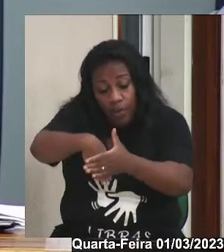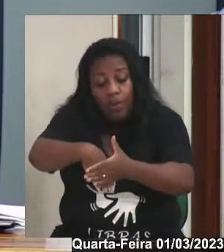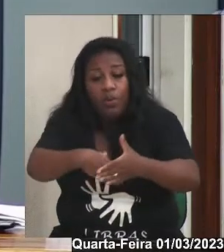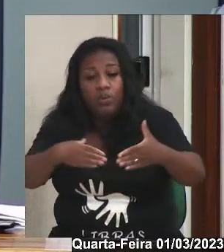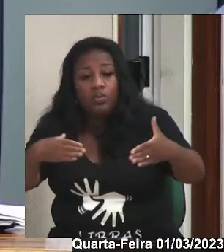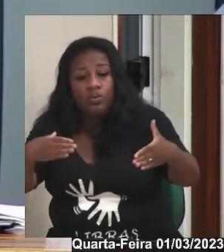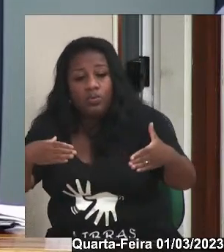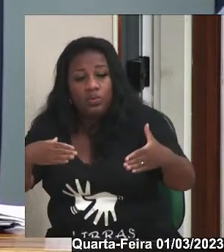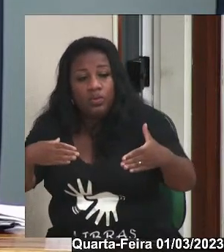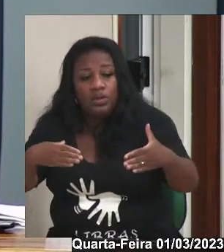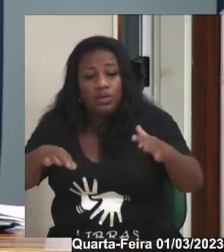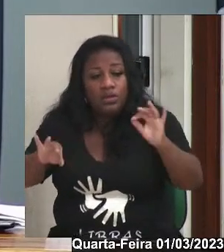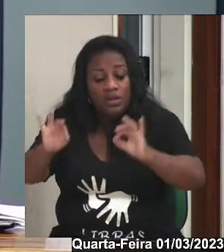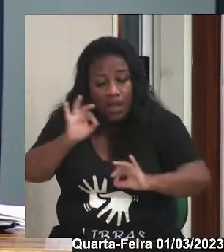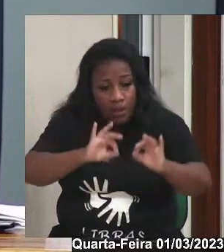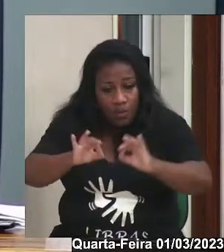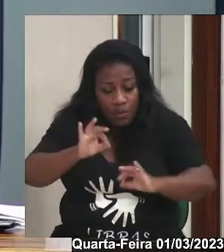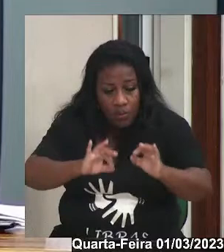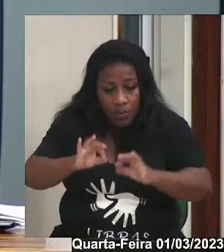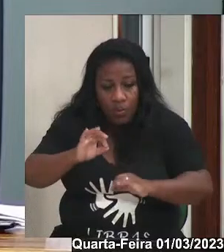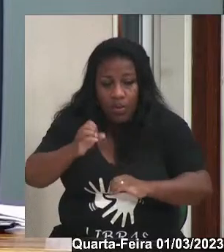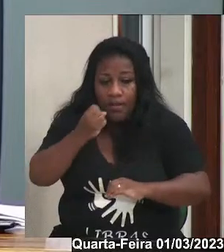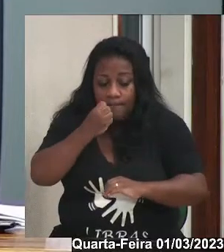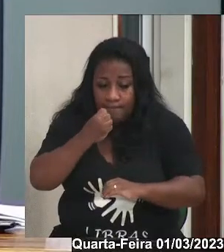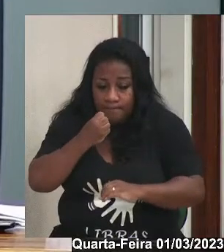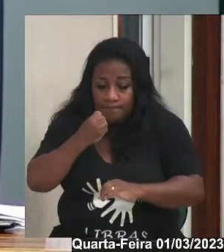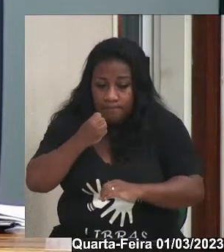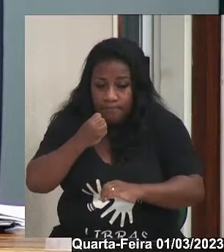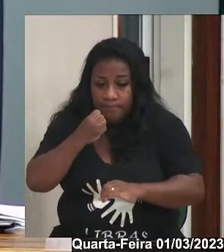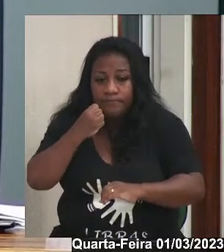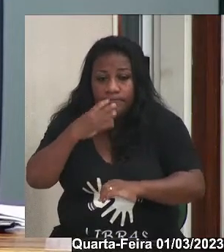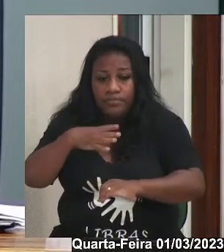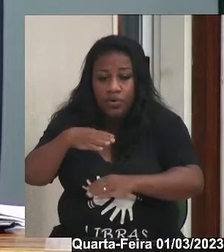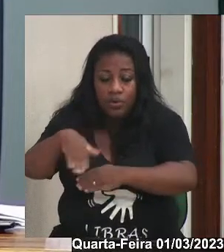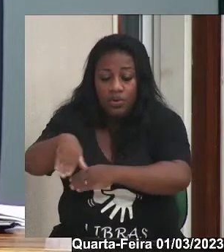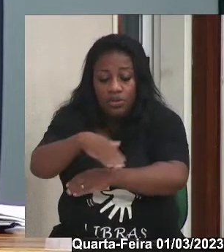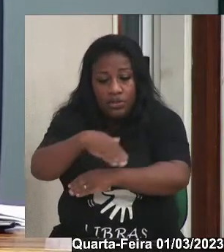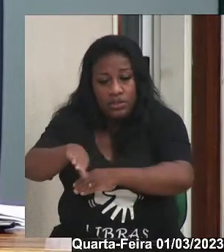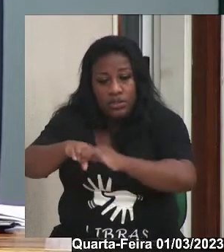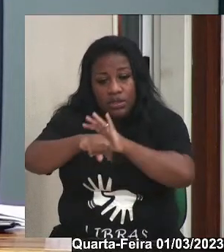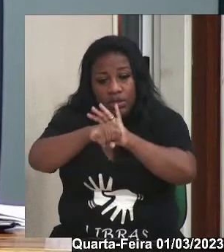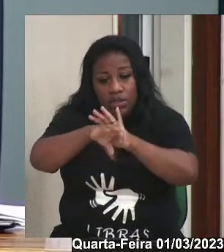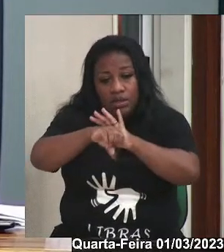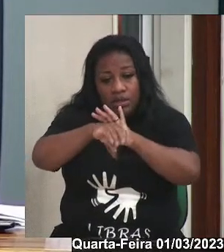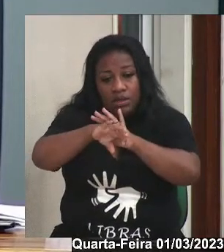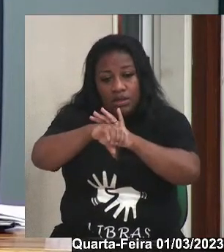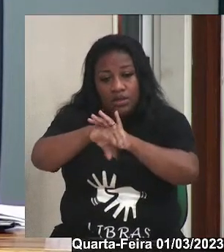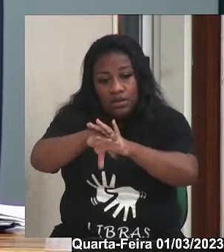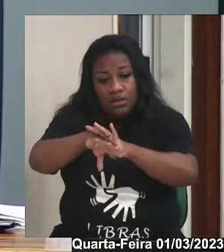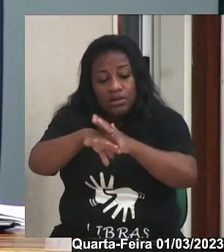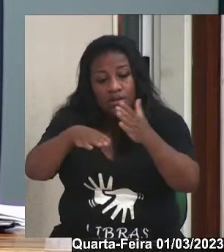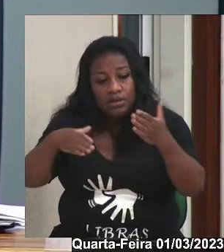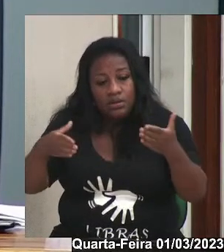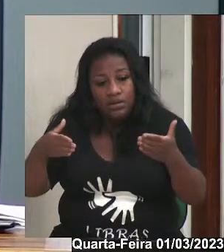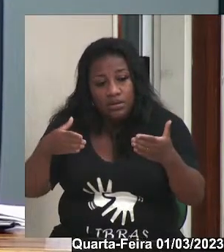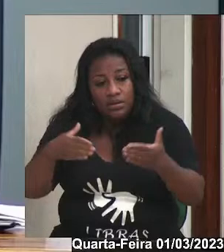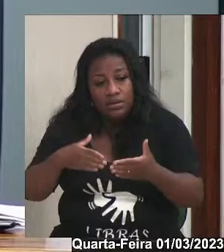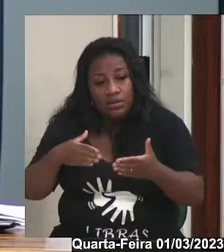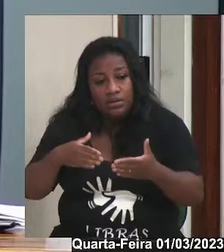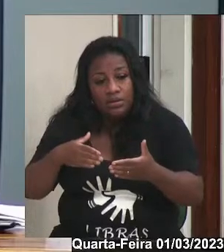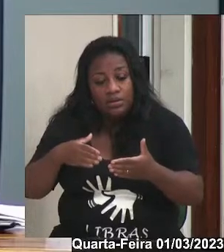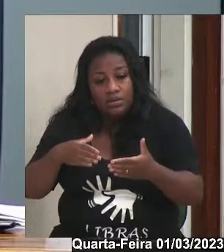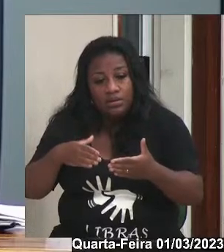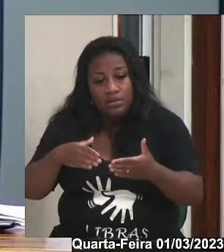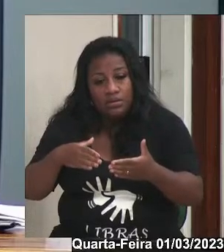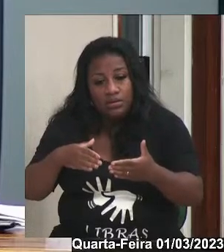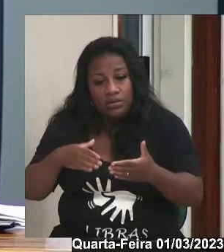Luiz Nascimento, Rua Bom Retiro, em frente ao número 108. Essa indicação não visa outras reformas no local atual, embora